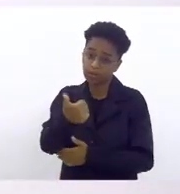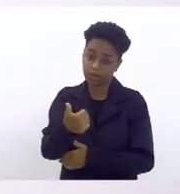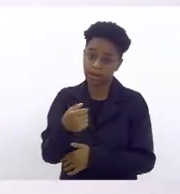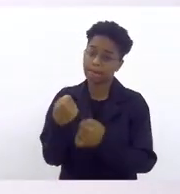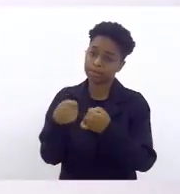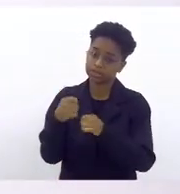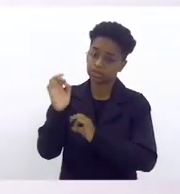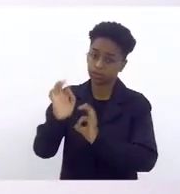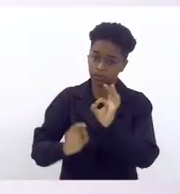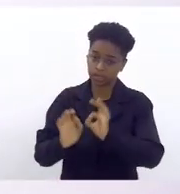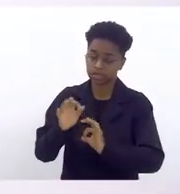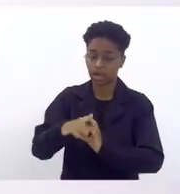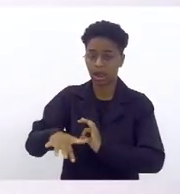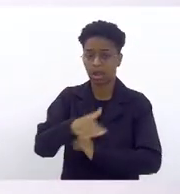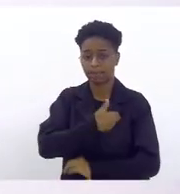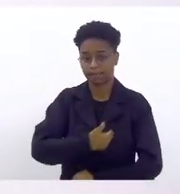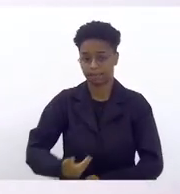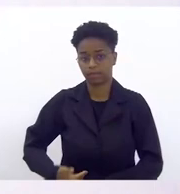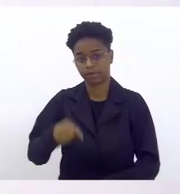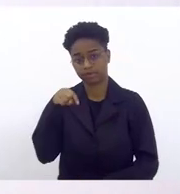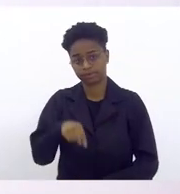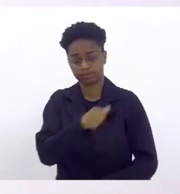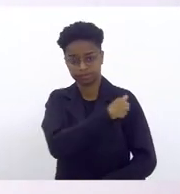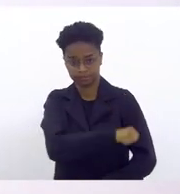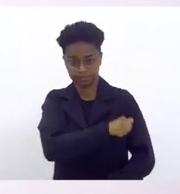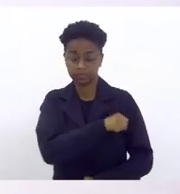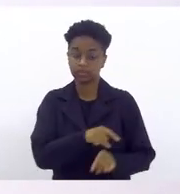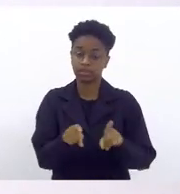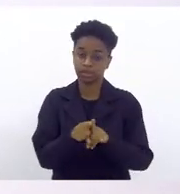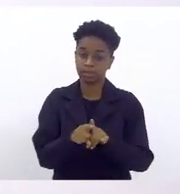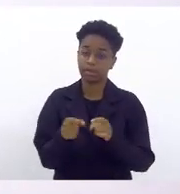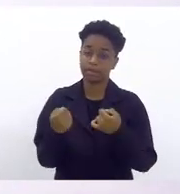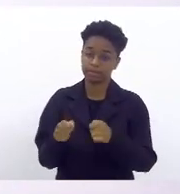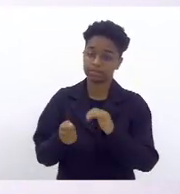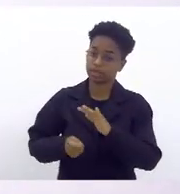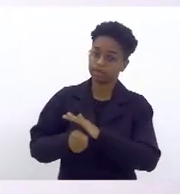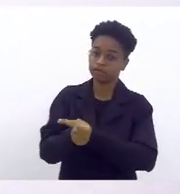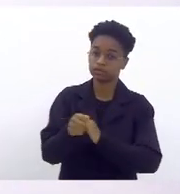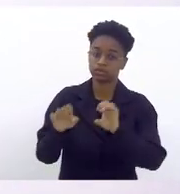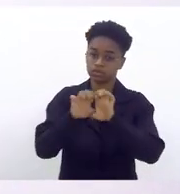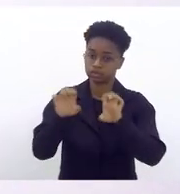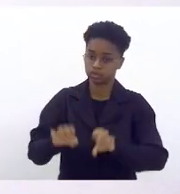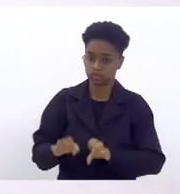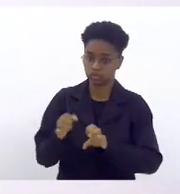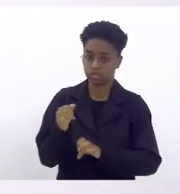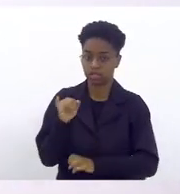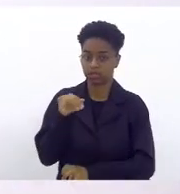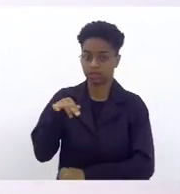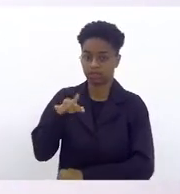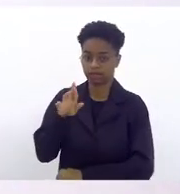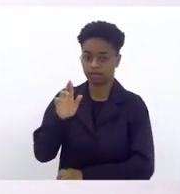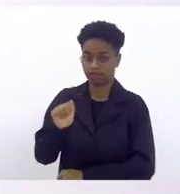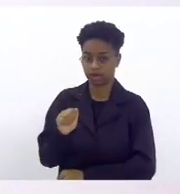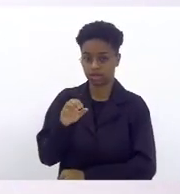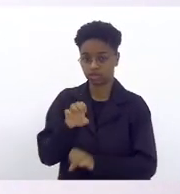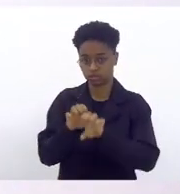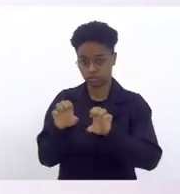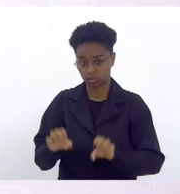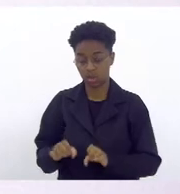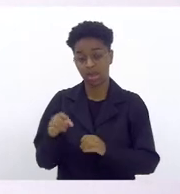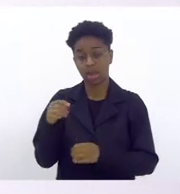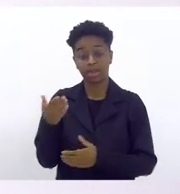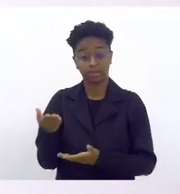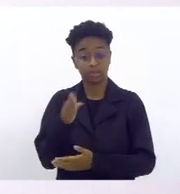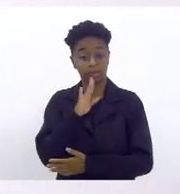que estruturar o setor público Estados Unidos e temos que investir infraestrutura a bionave não veio para cá por causa de